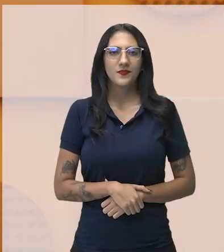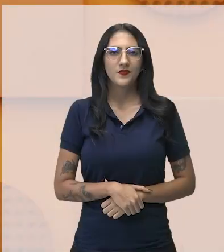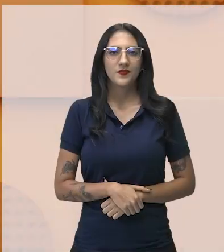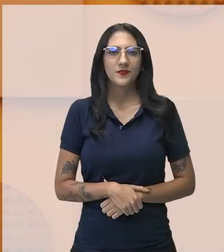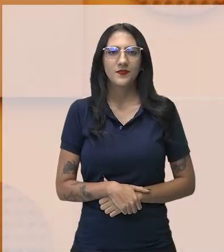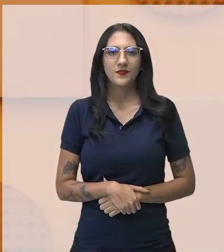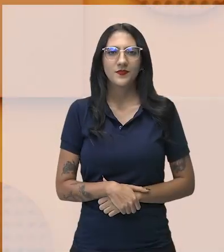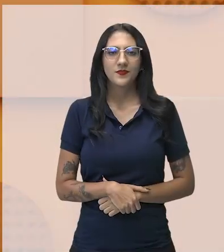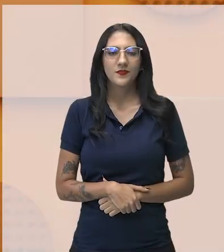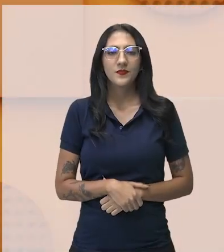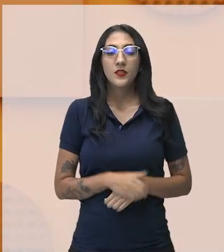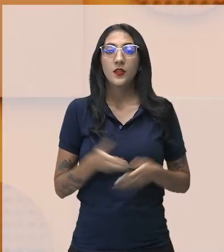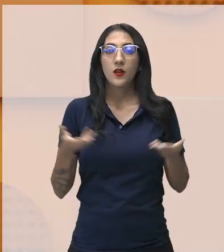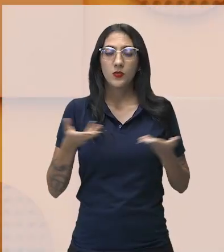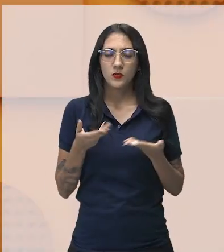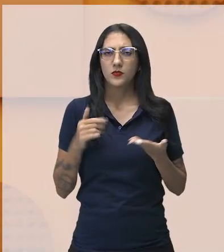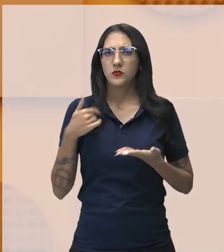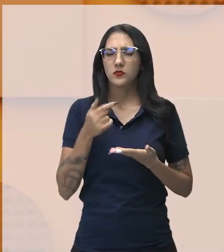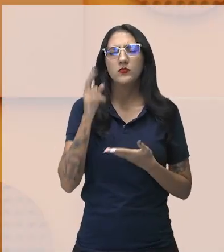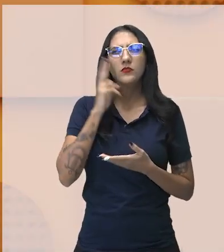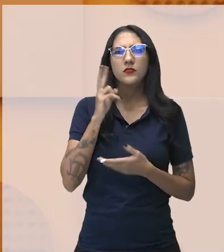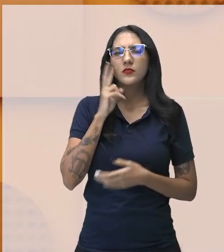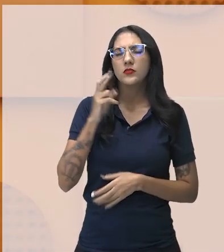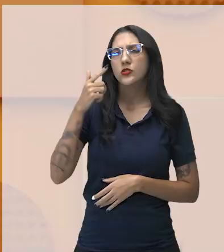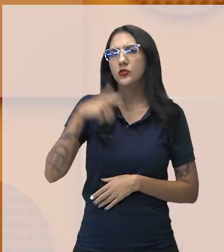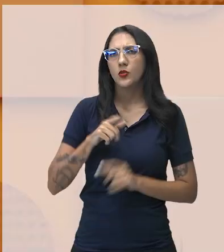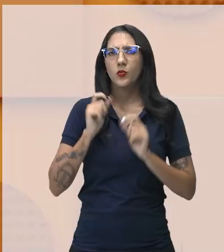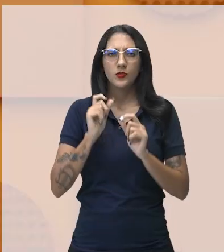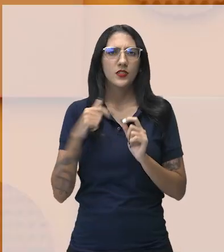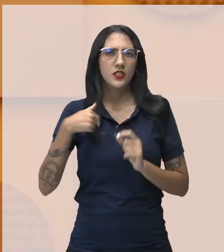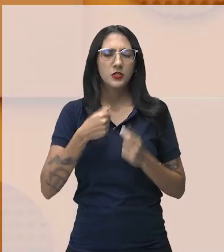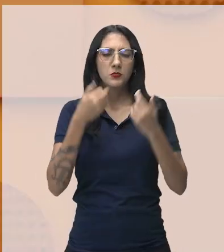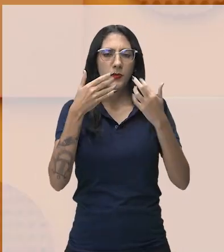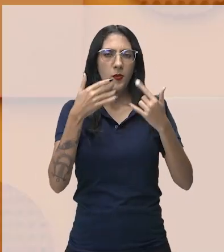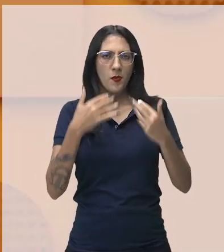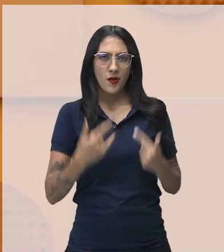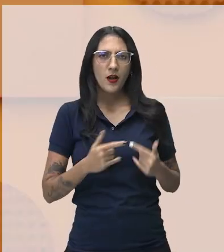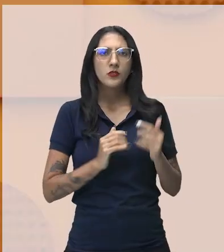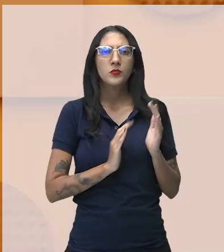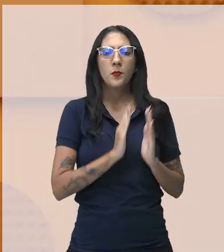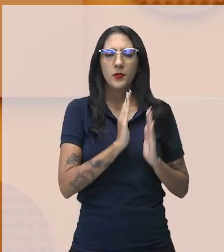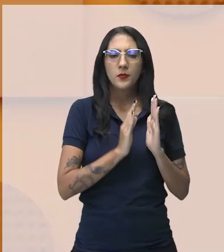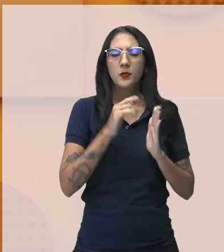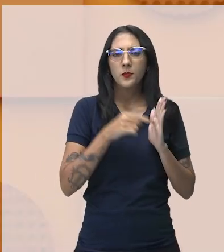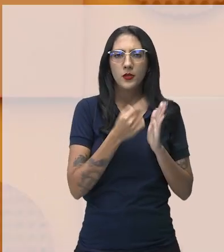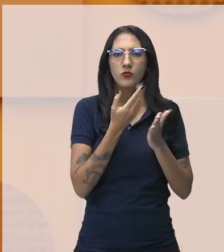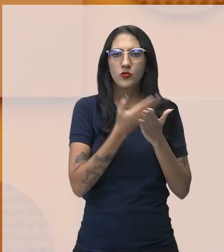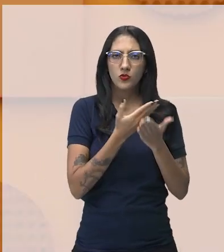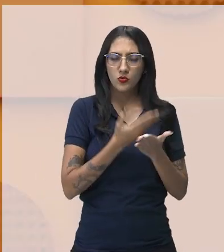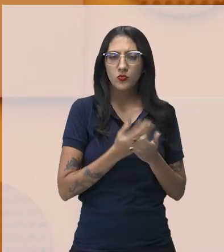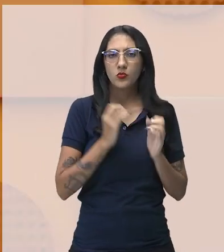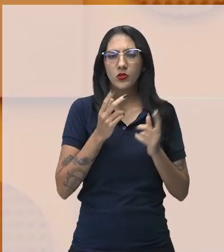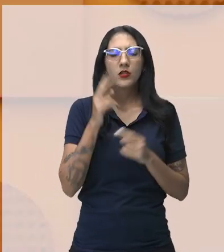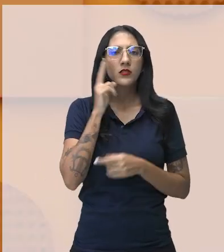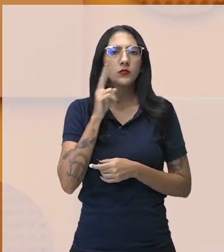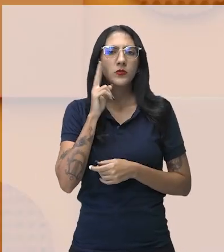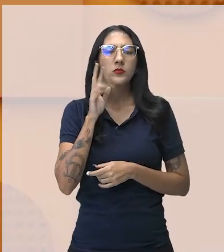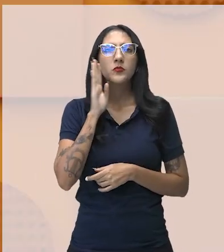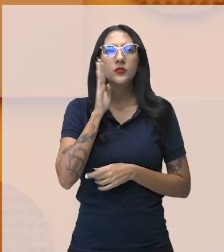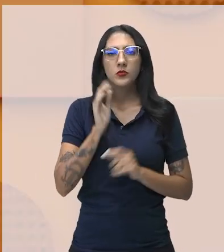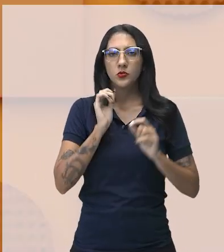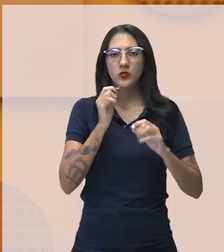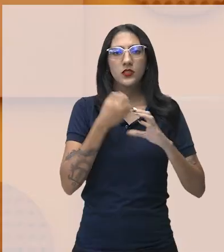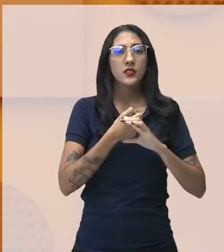Nós iremos relembrar o que nós estudamos aí durante a nossa unidade 1, verificando aí principalmente características que